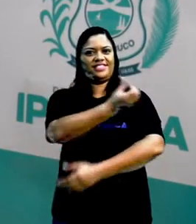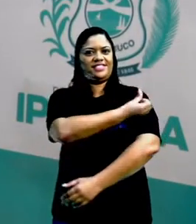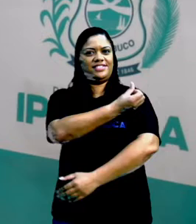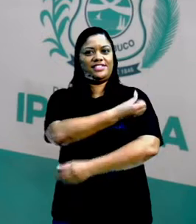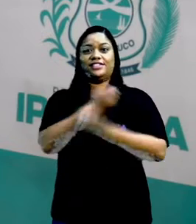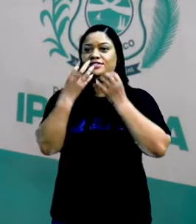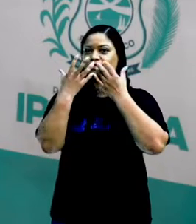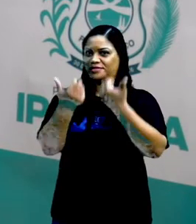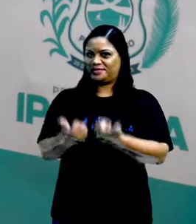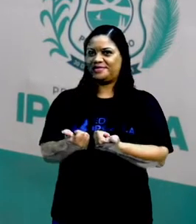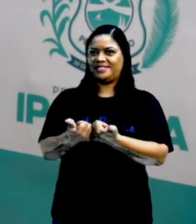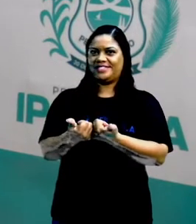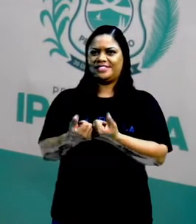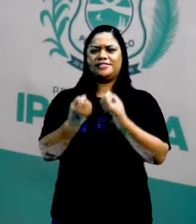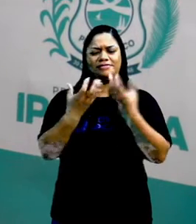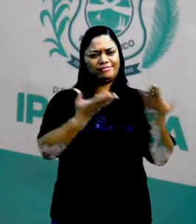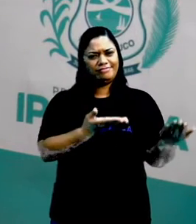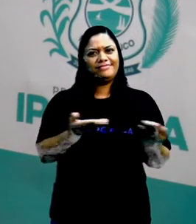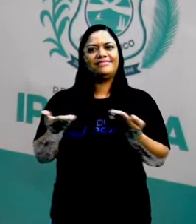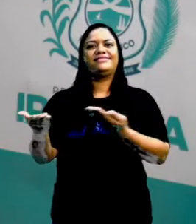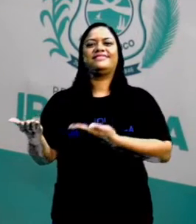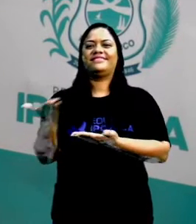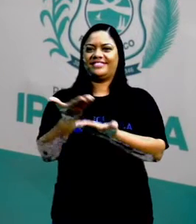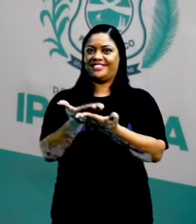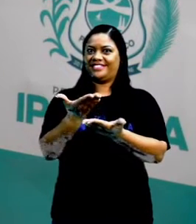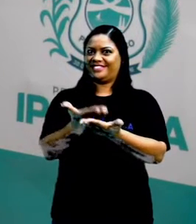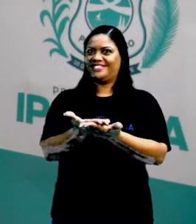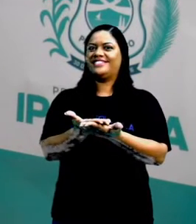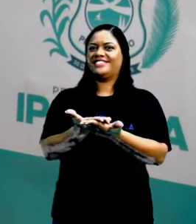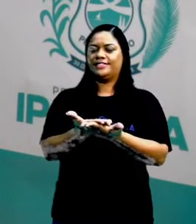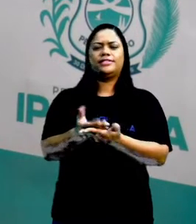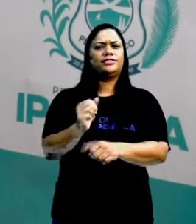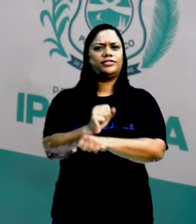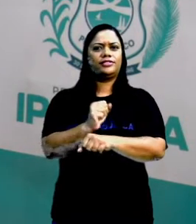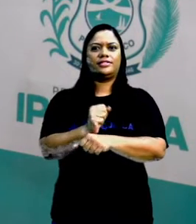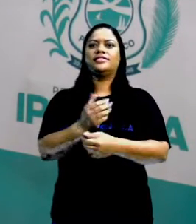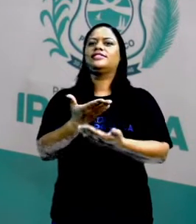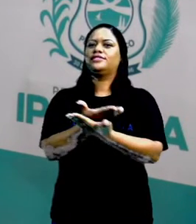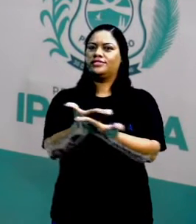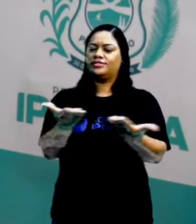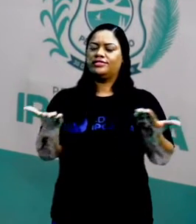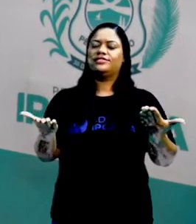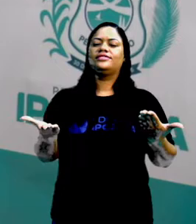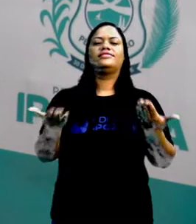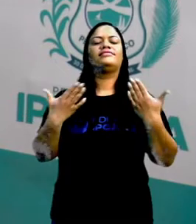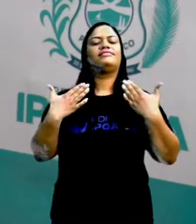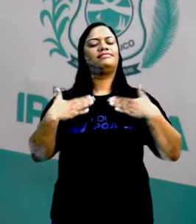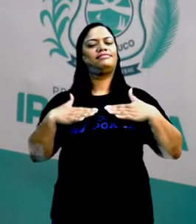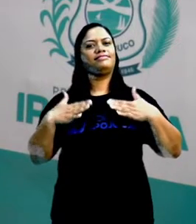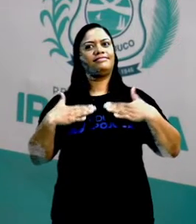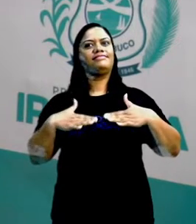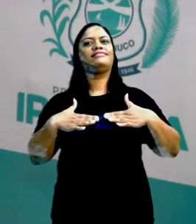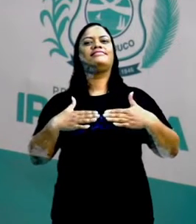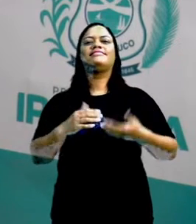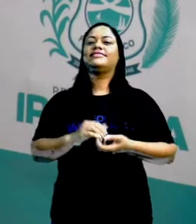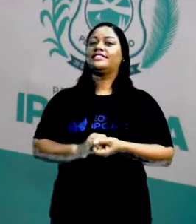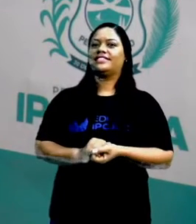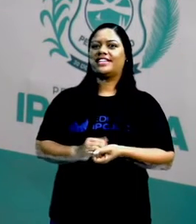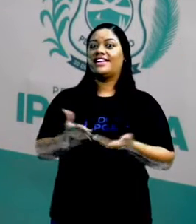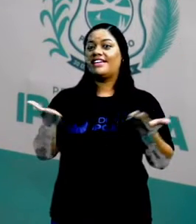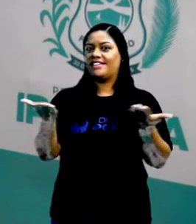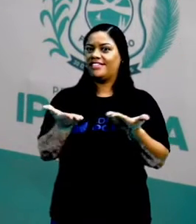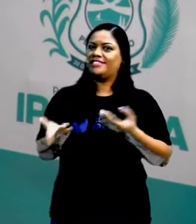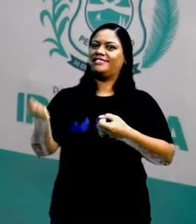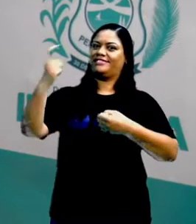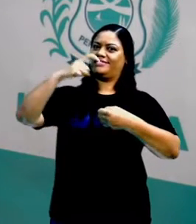sexto ano, tudo bem? Sejam bem-vindos para mais uma aula, espero que tenha descansado um pouco nesse recesso. E aí